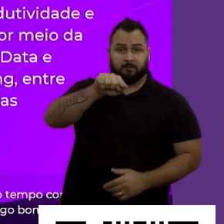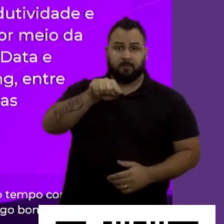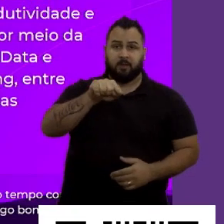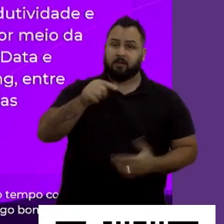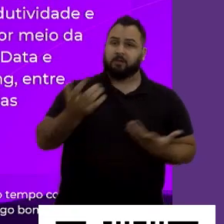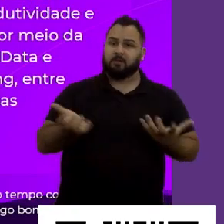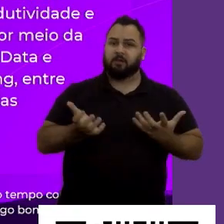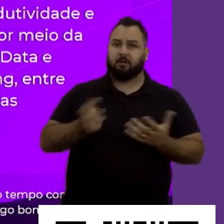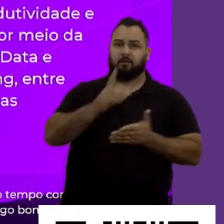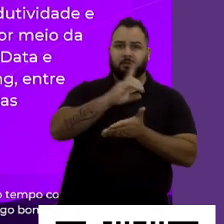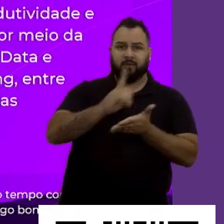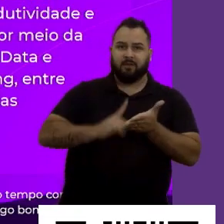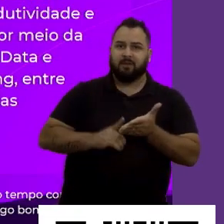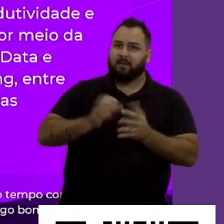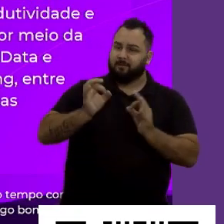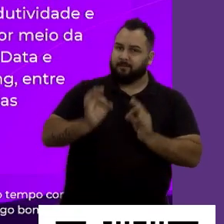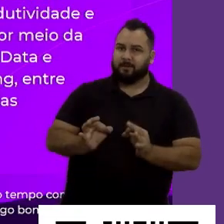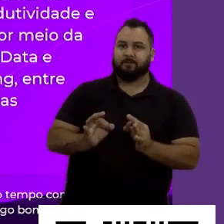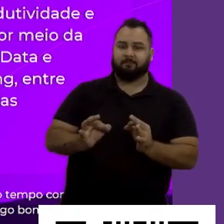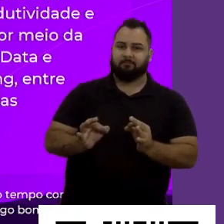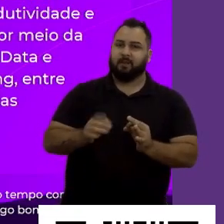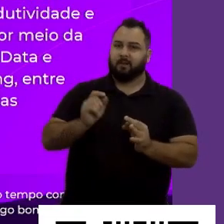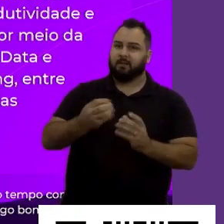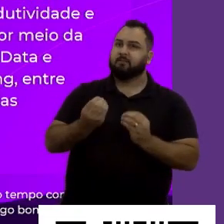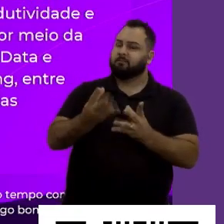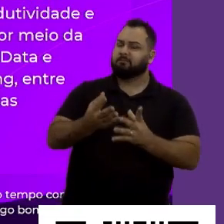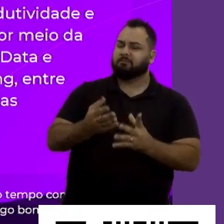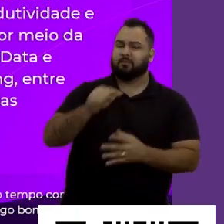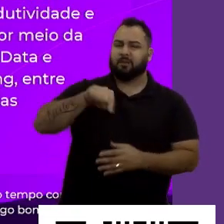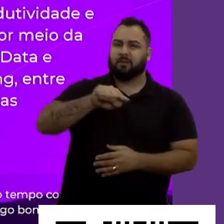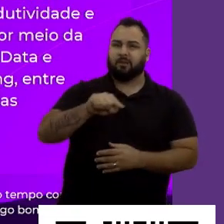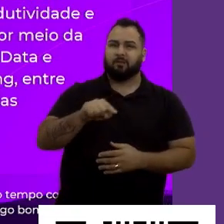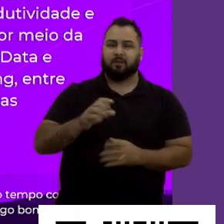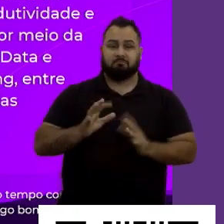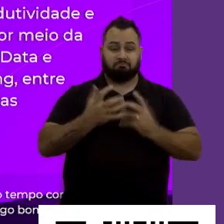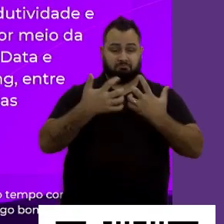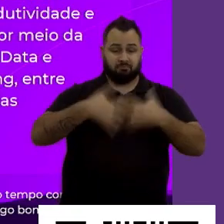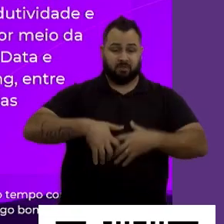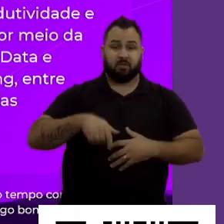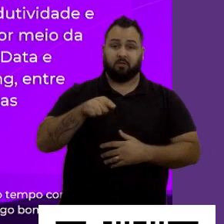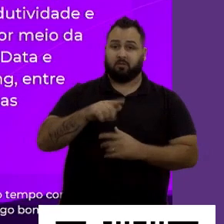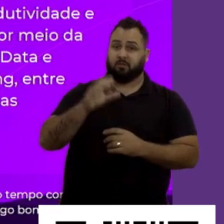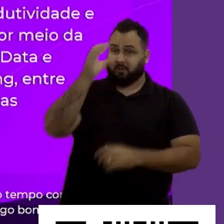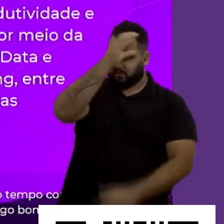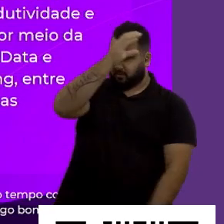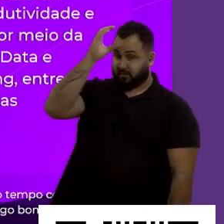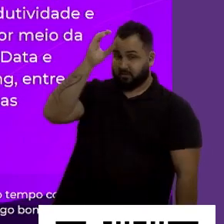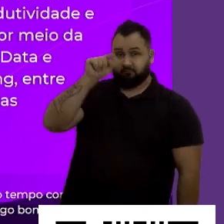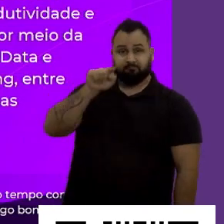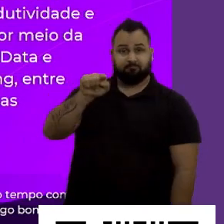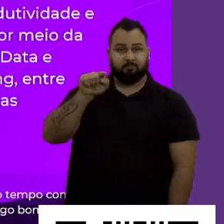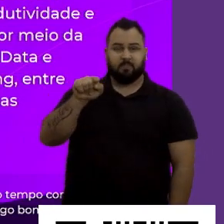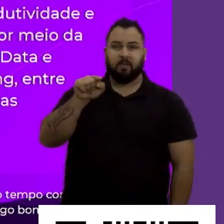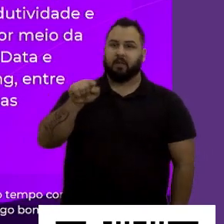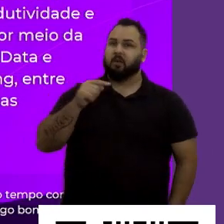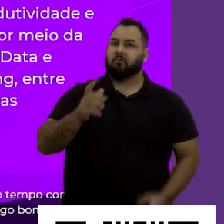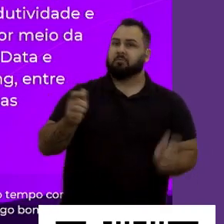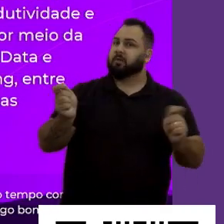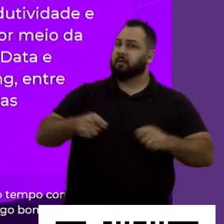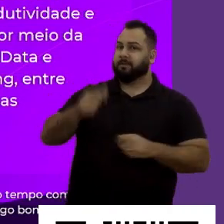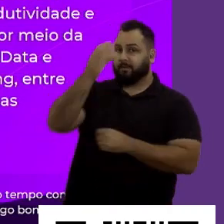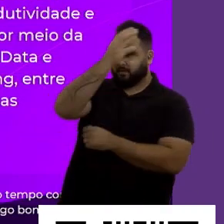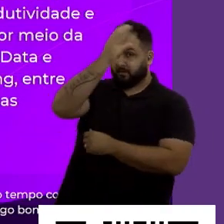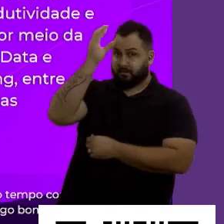seja muito bem feito e que a gente entrega as funcionalidades que os clientes dele ou é os possíveis clientes